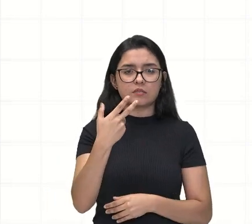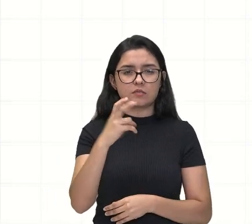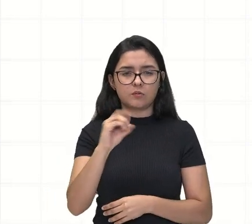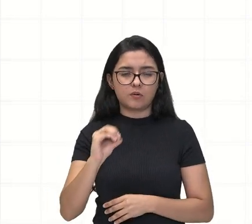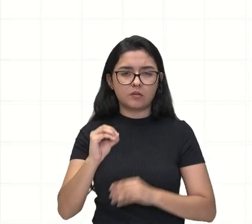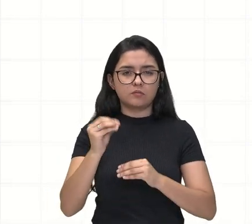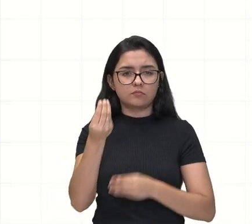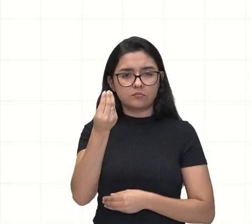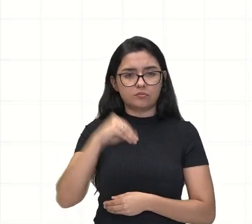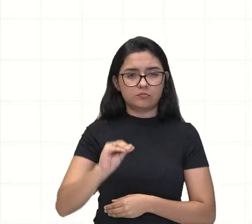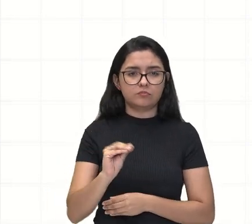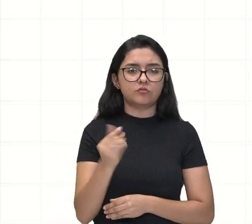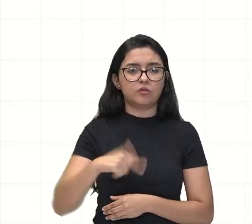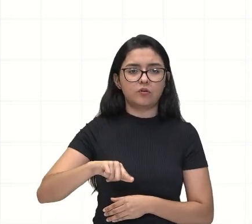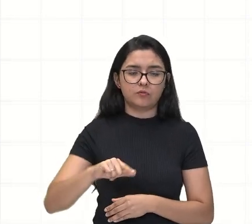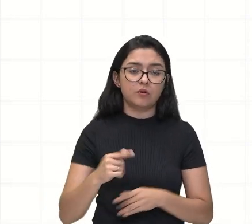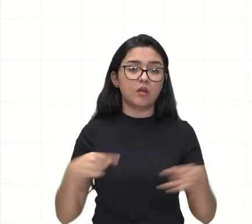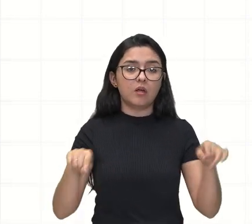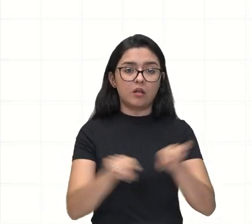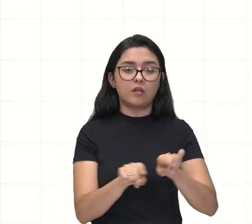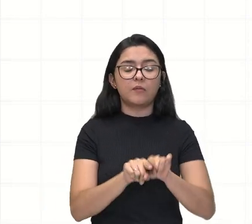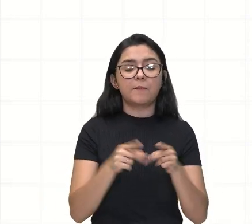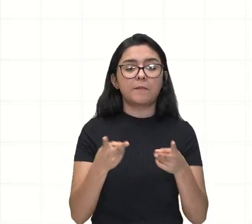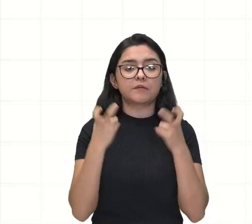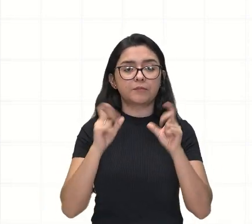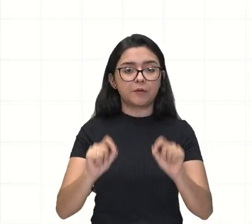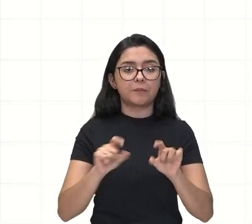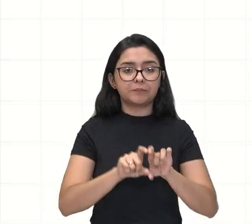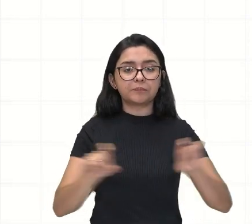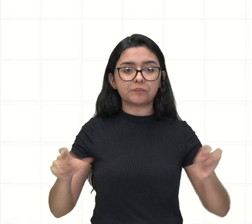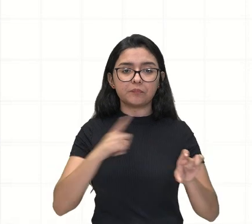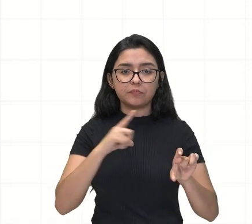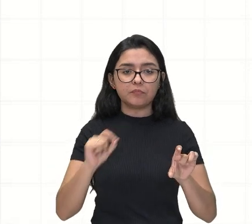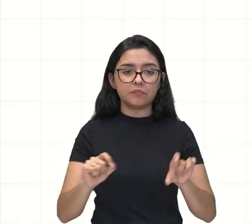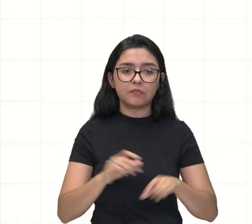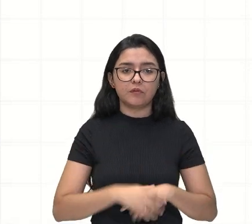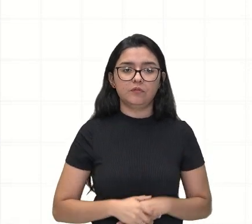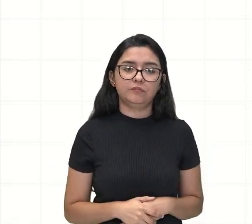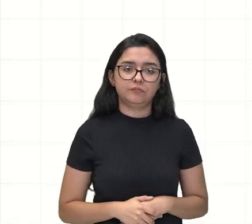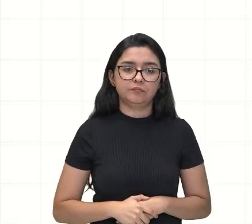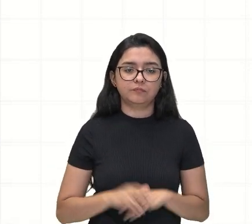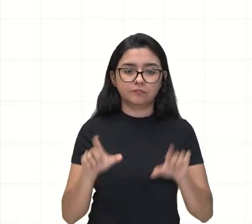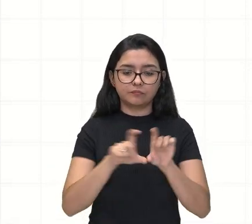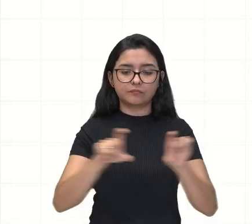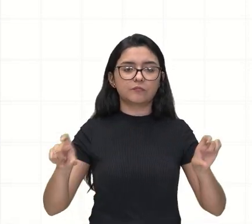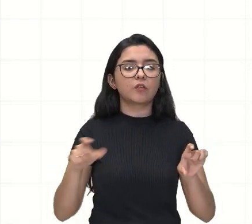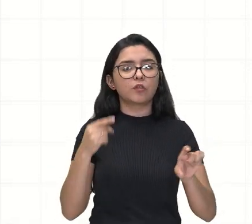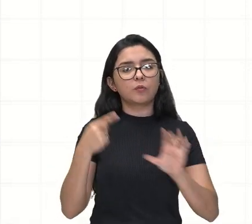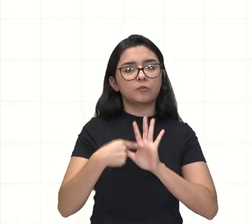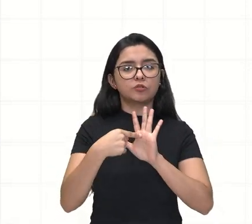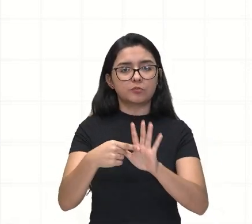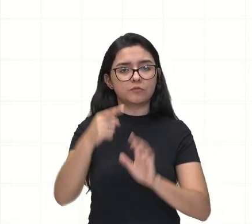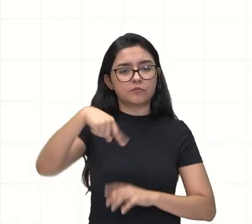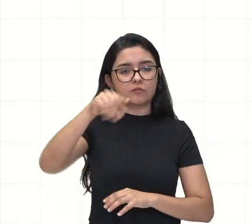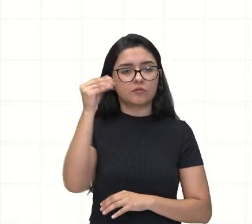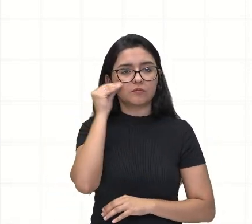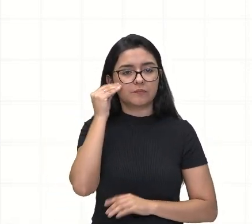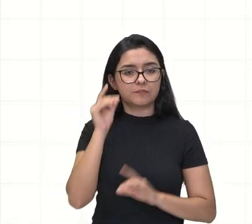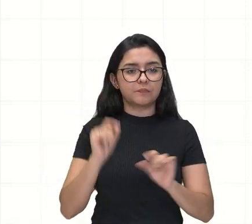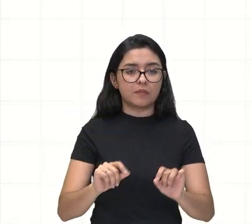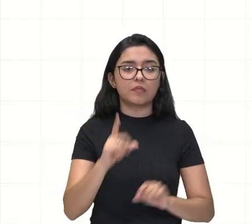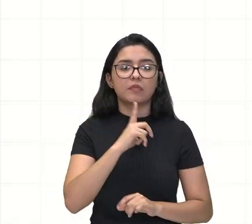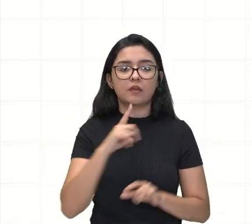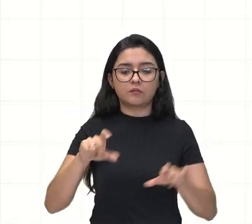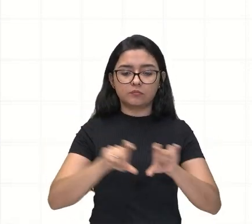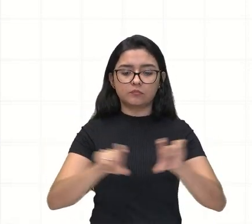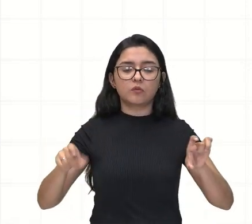a operação. E aí agora perceba que nós temos aí, aqui onde o professor está sinalizando, nós temos aqui uma expressão numérica,